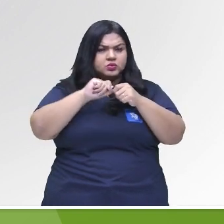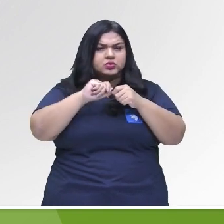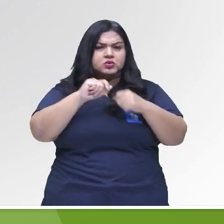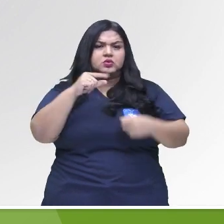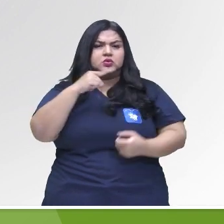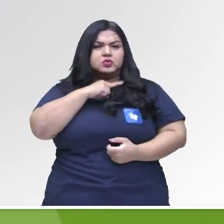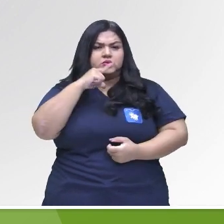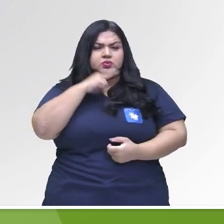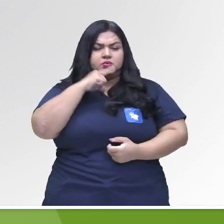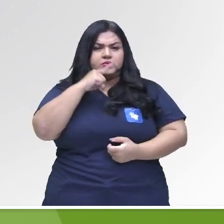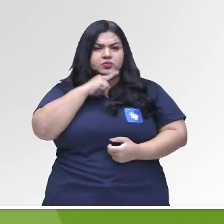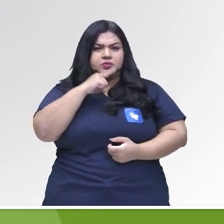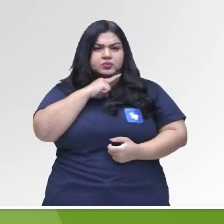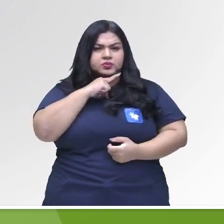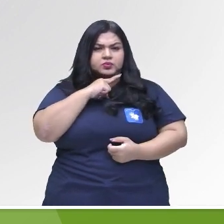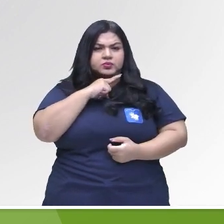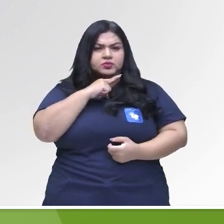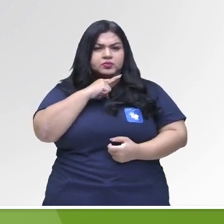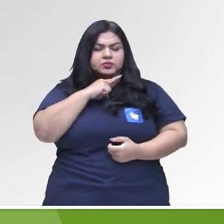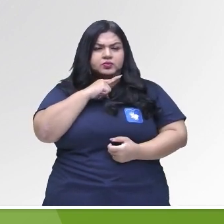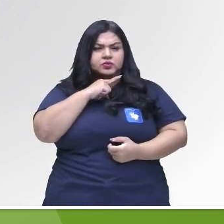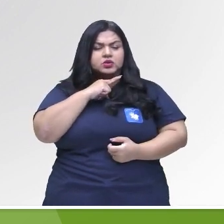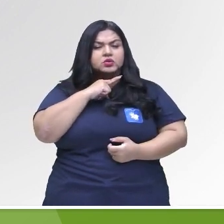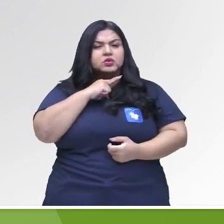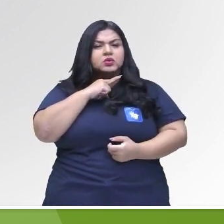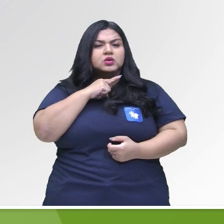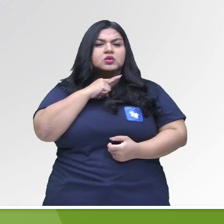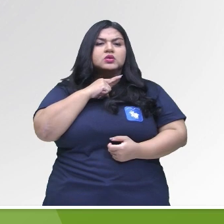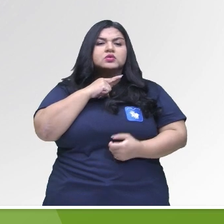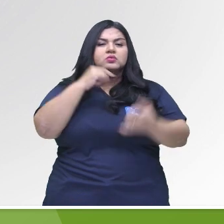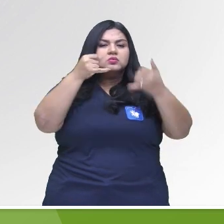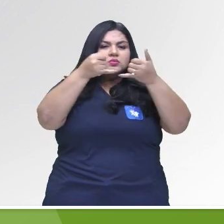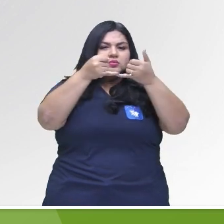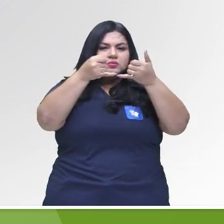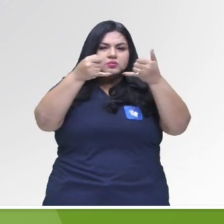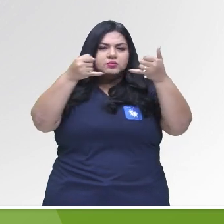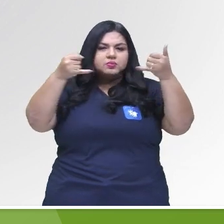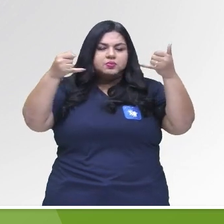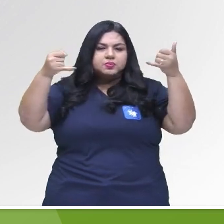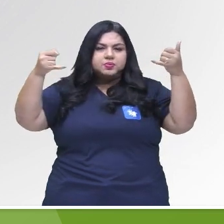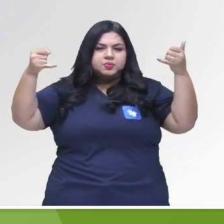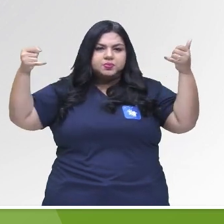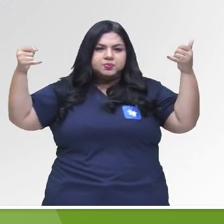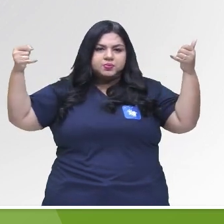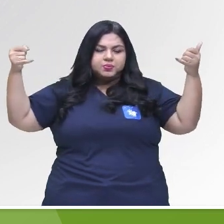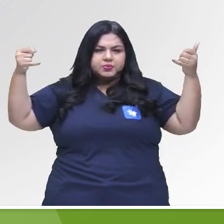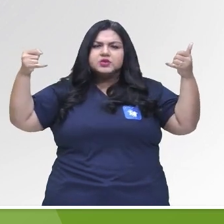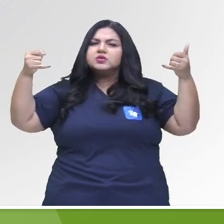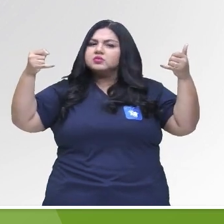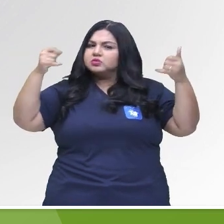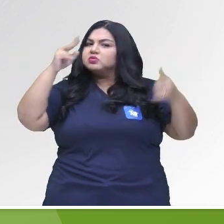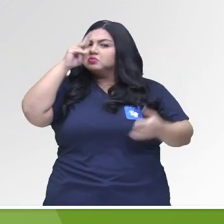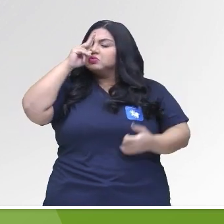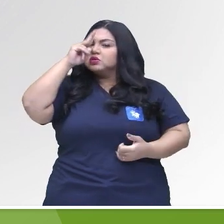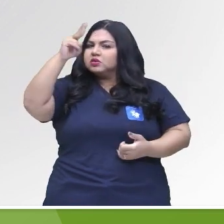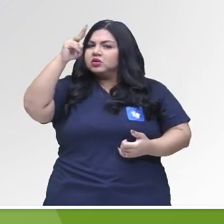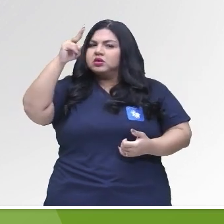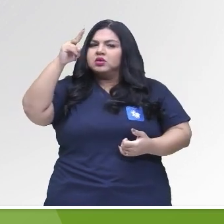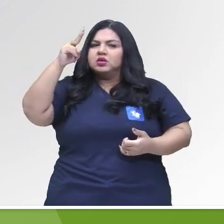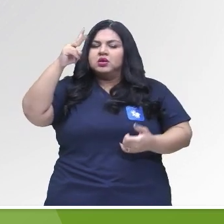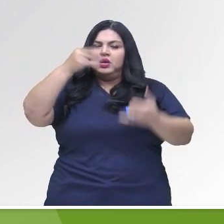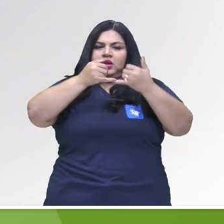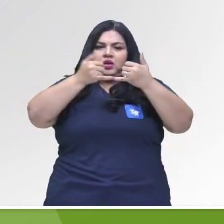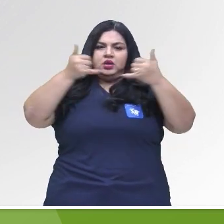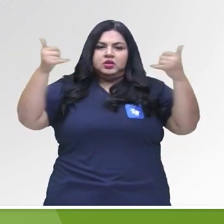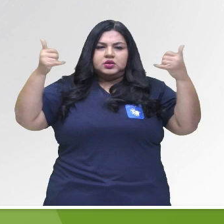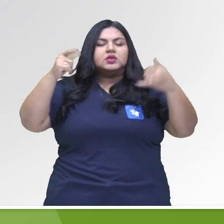tem para questão dos fios, né? Então, são polímeros que são bastante resistentes à corrente elétrica.